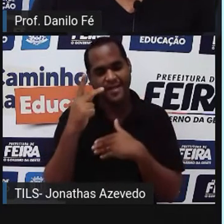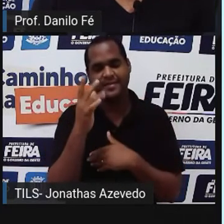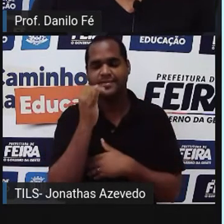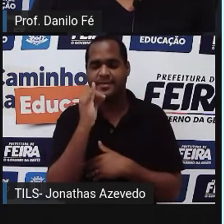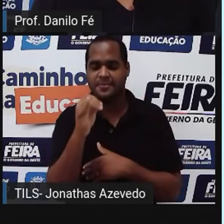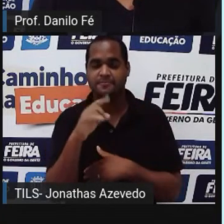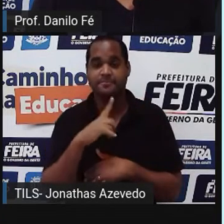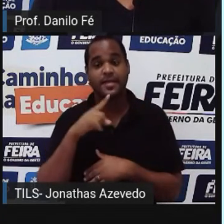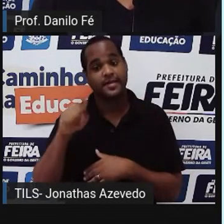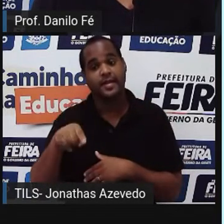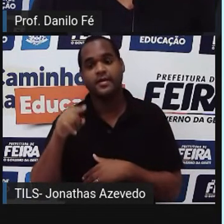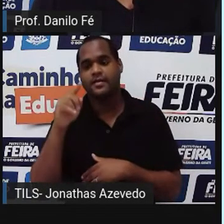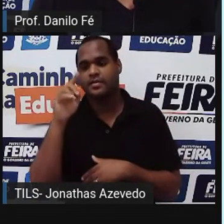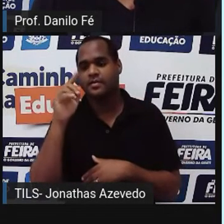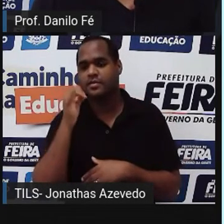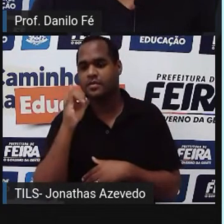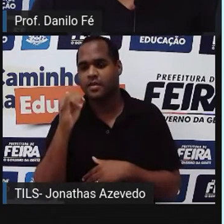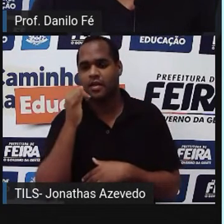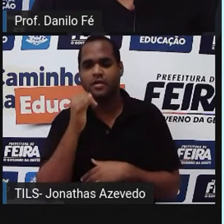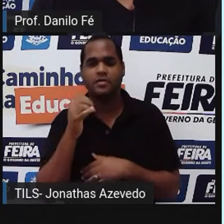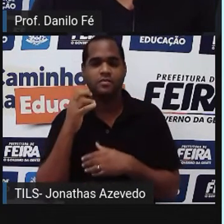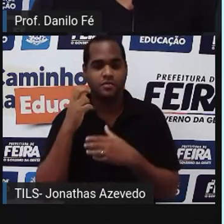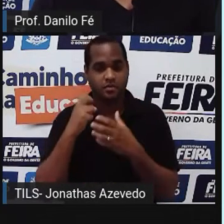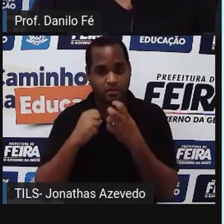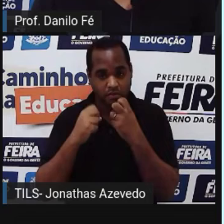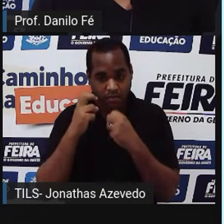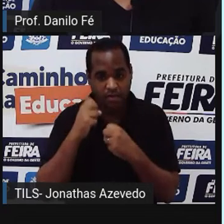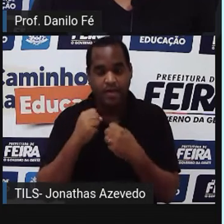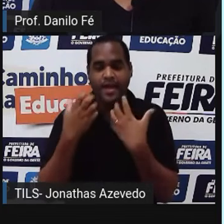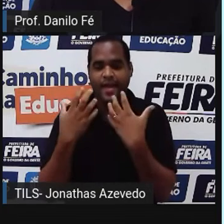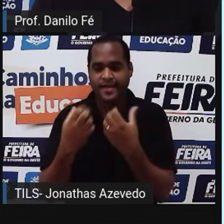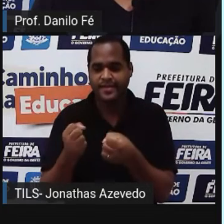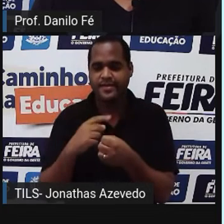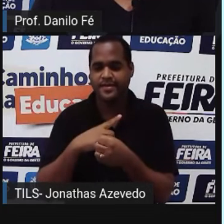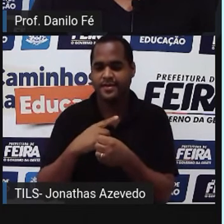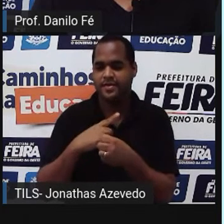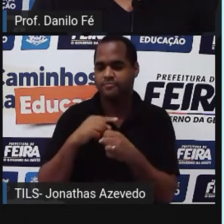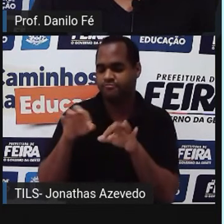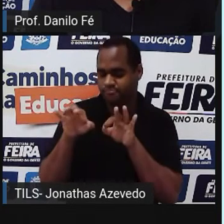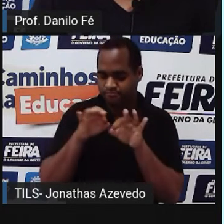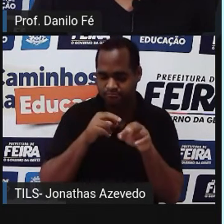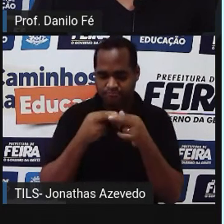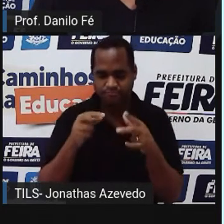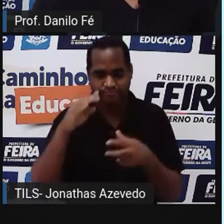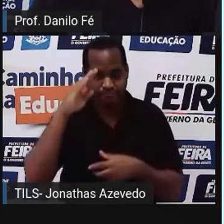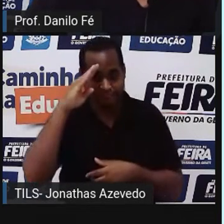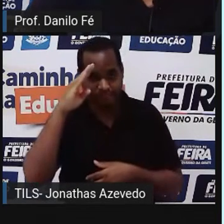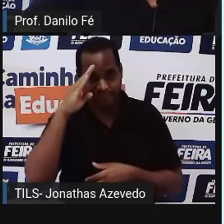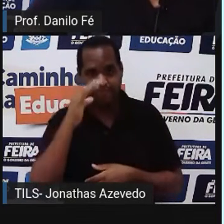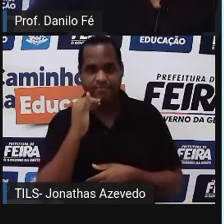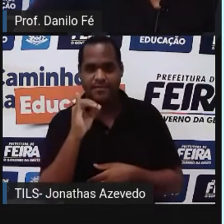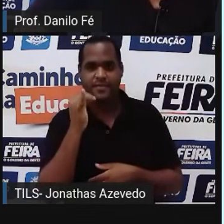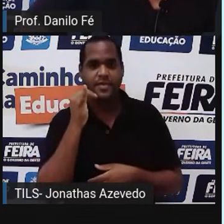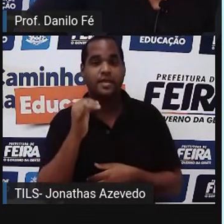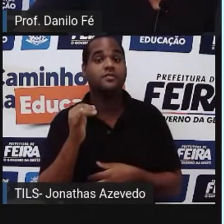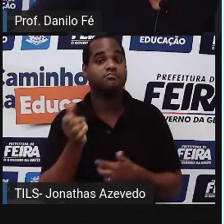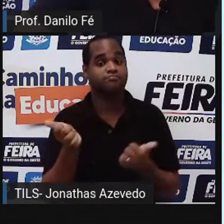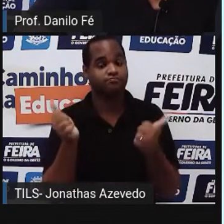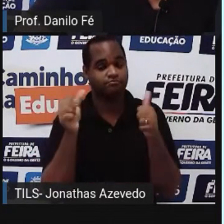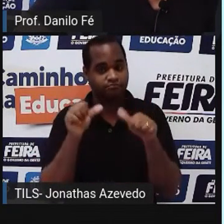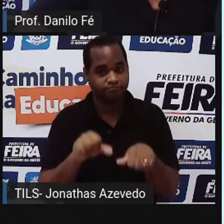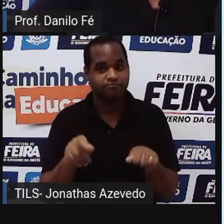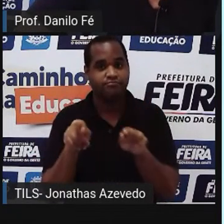que adotava uma estratégia militar muito desastrada, o que comprometia